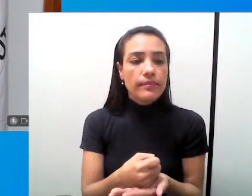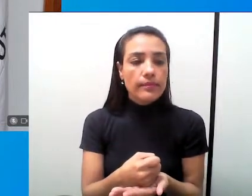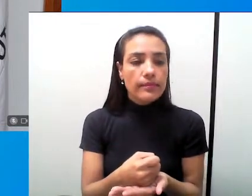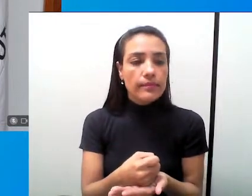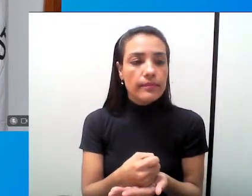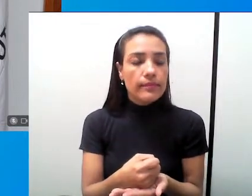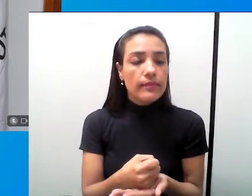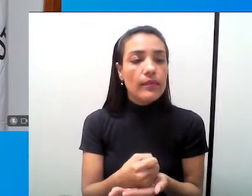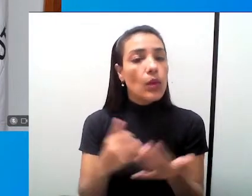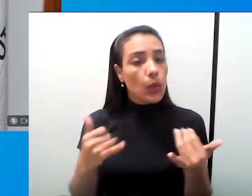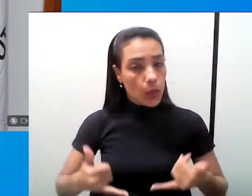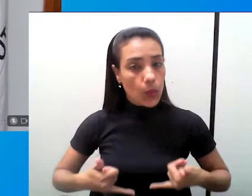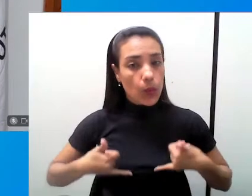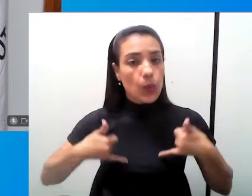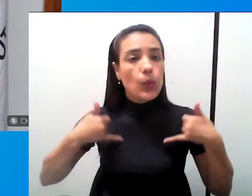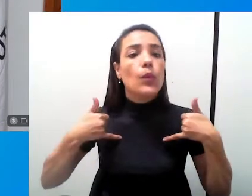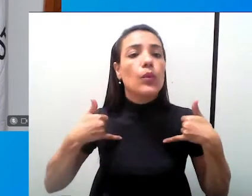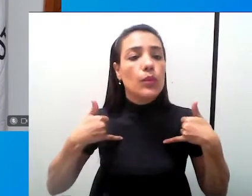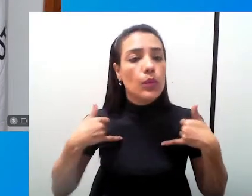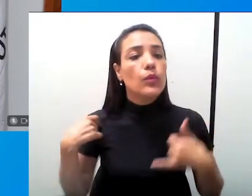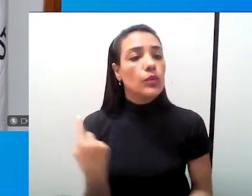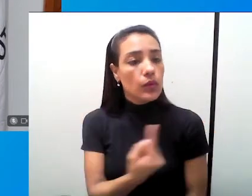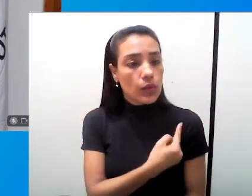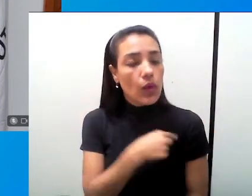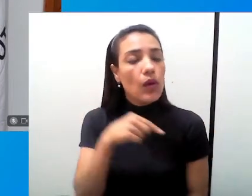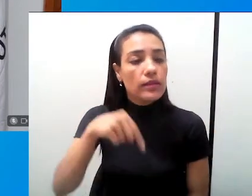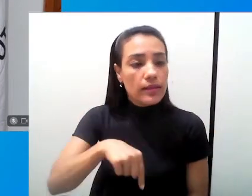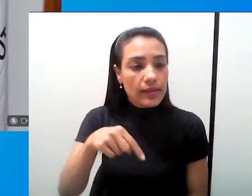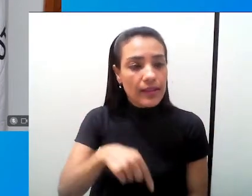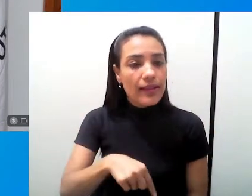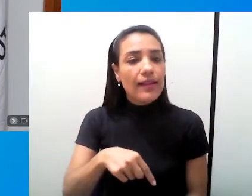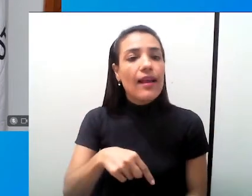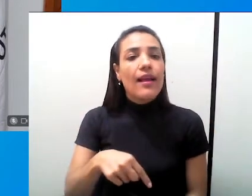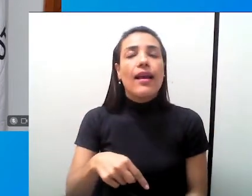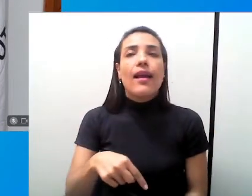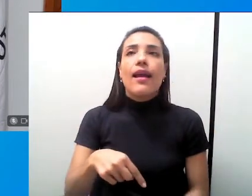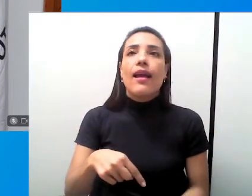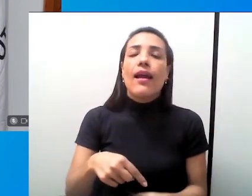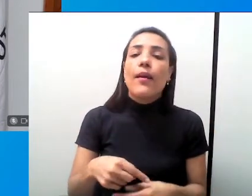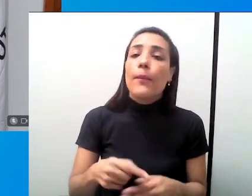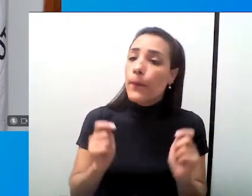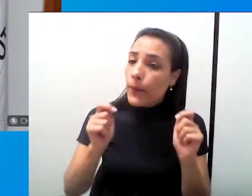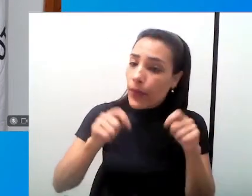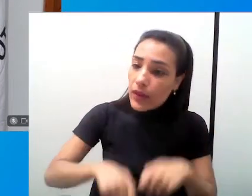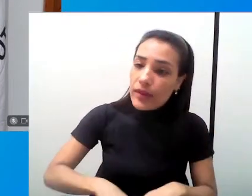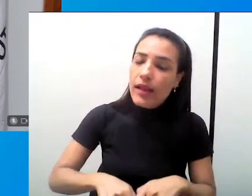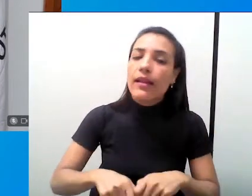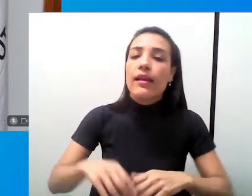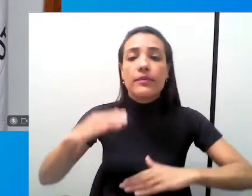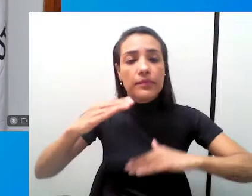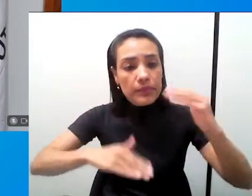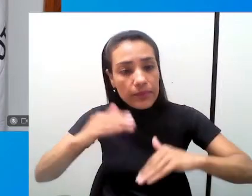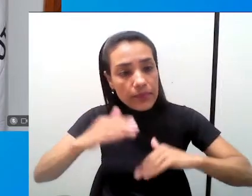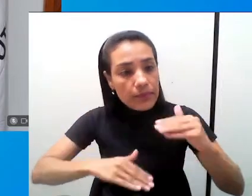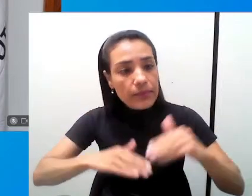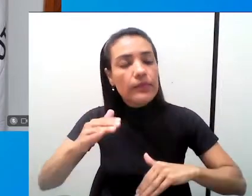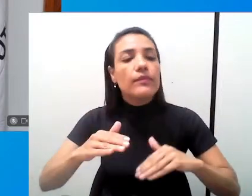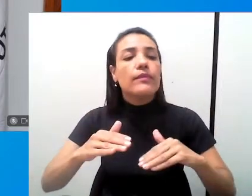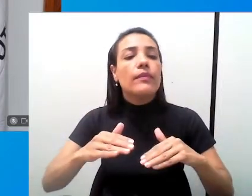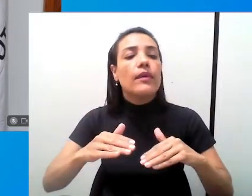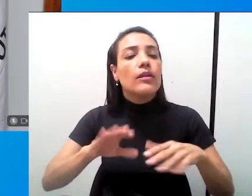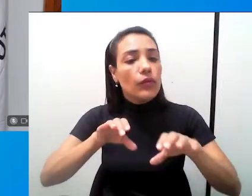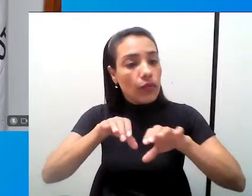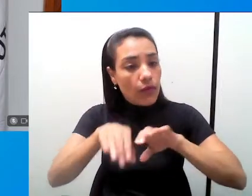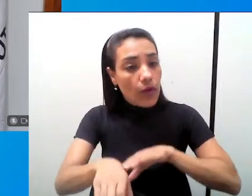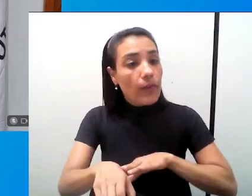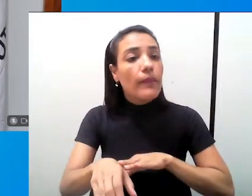é um orgulho para a gente colocar no mercado profissionais tão bem formados. E aí eu quero só abrir um parênteses, que ontem a gente recebeu